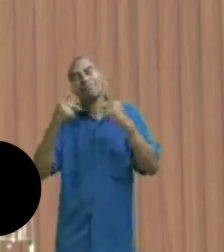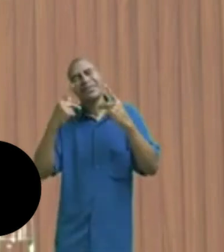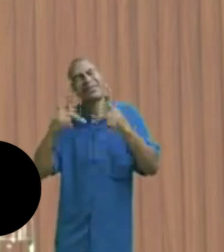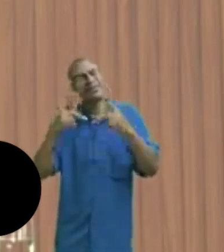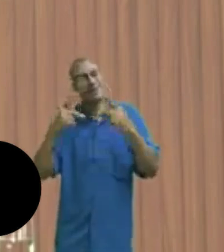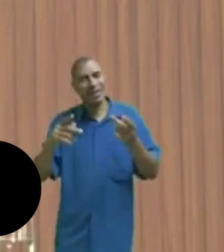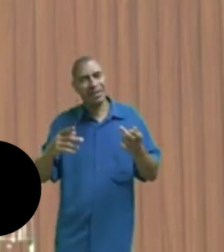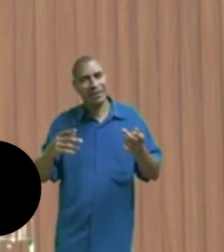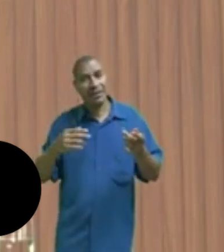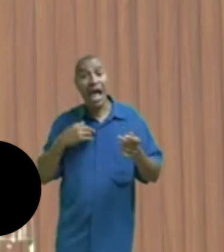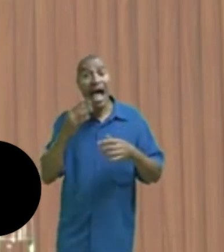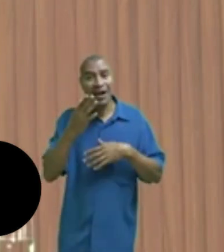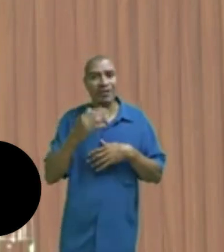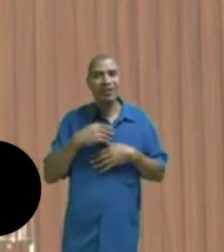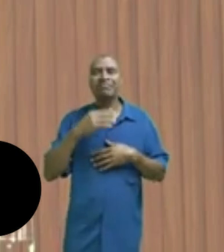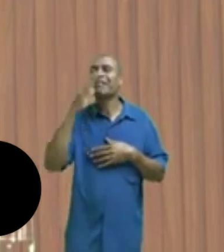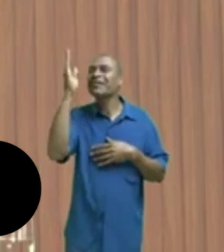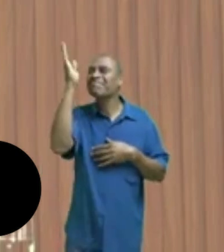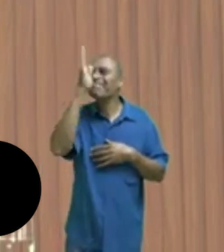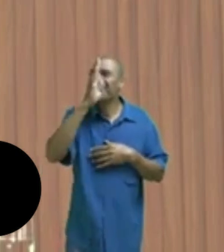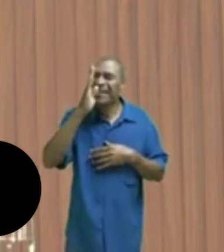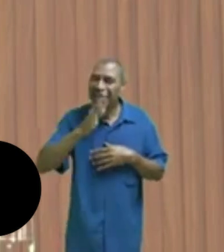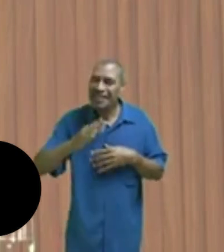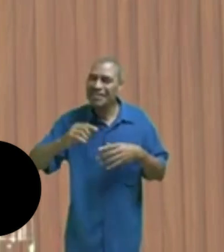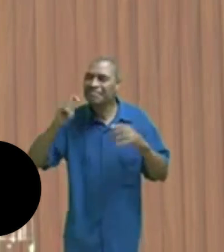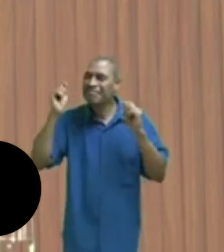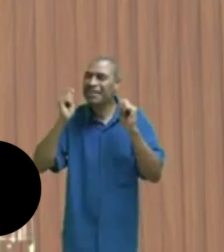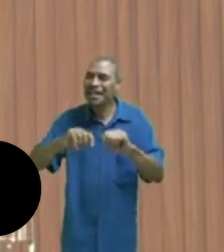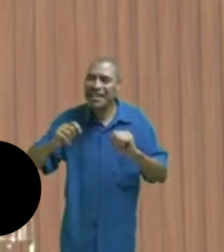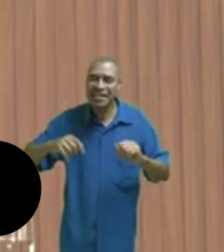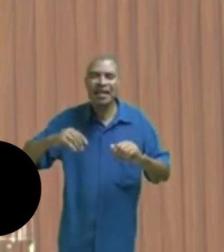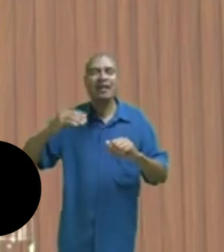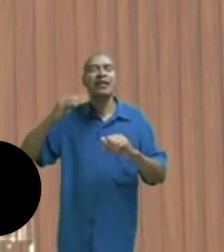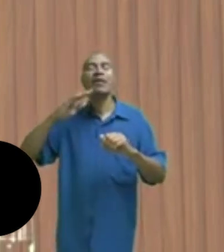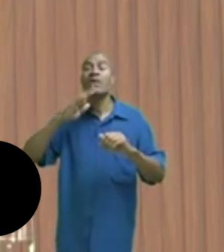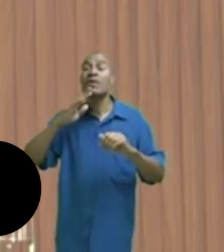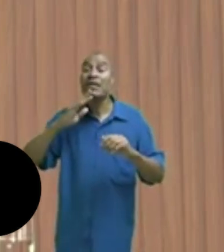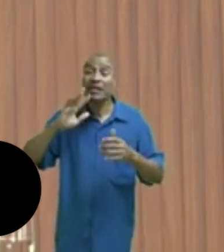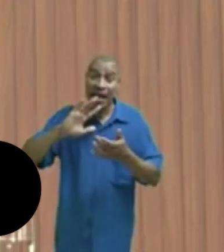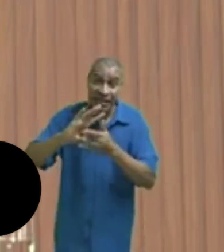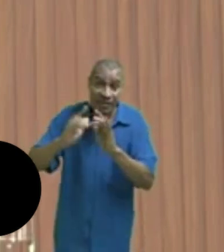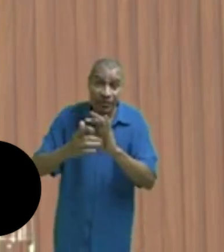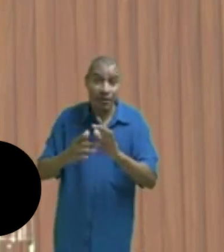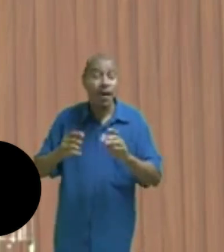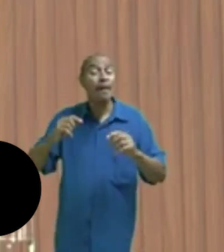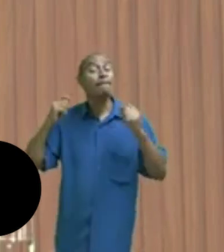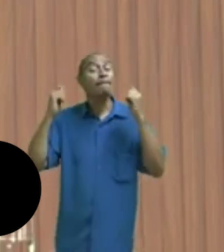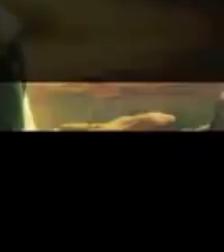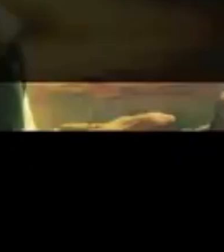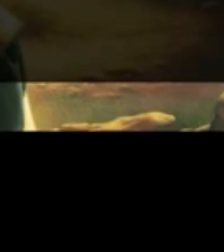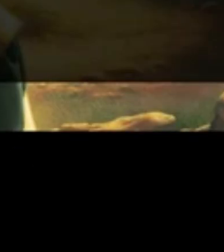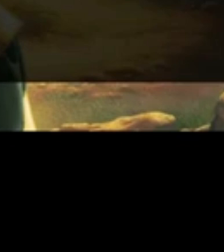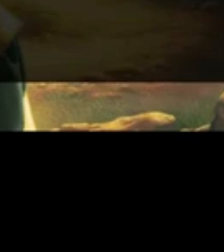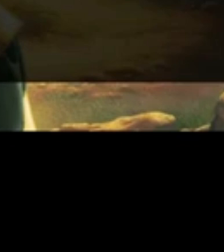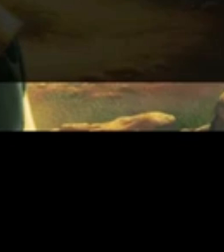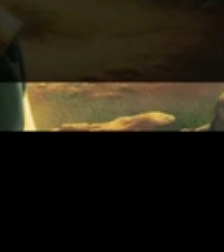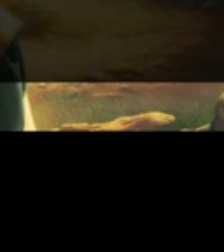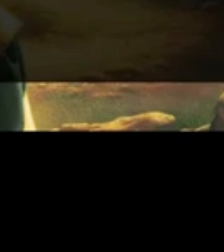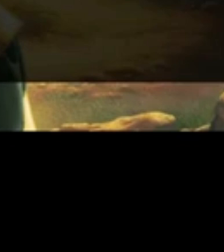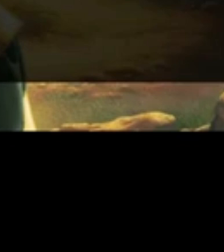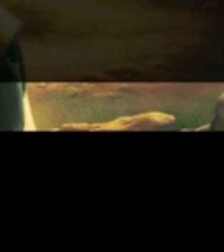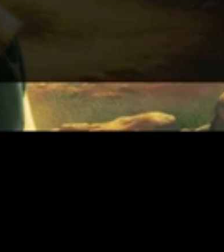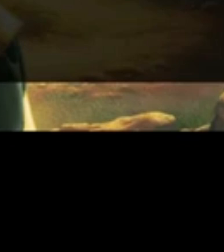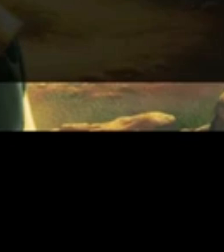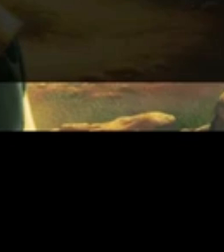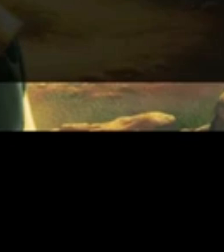não um Brasil para Cristo, não o sucesso. Nós proclamamos a fé em Cristo